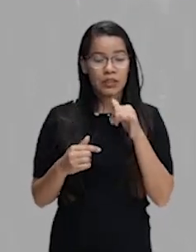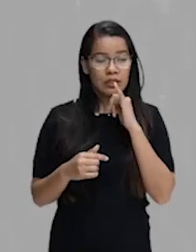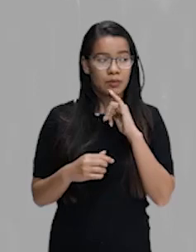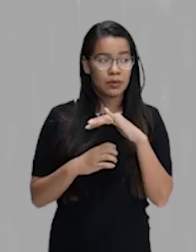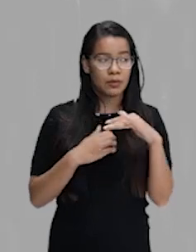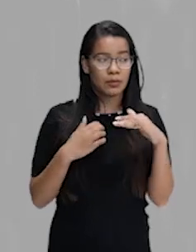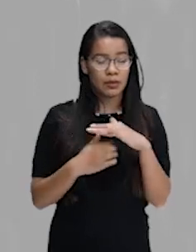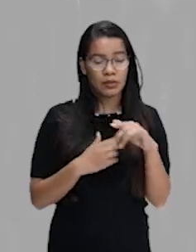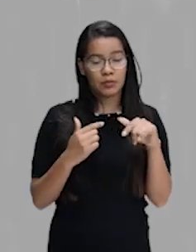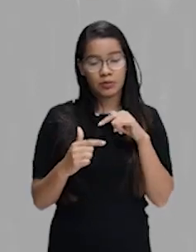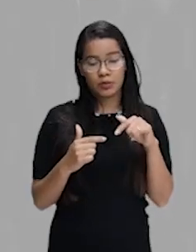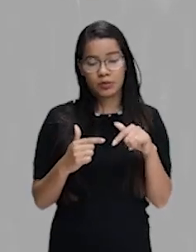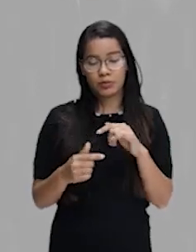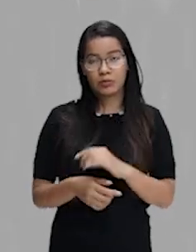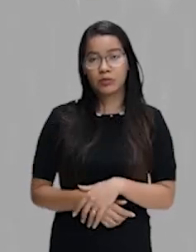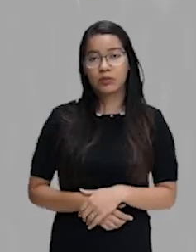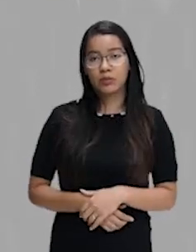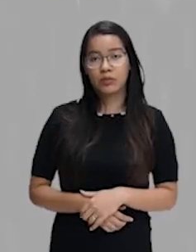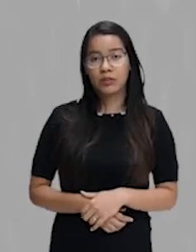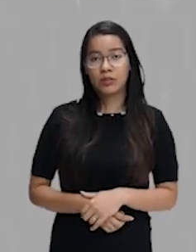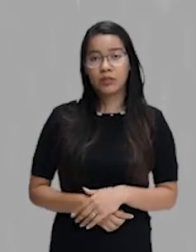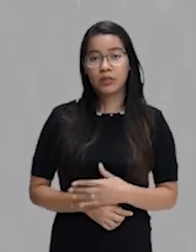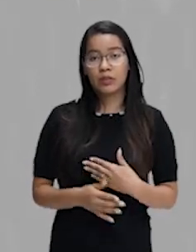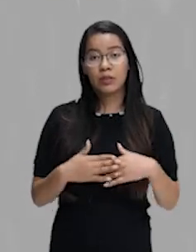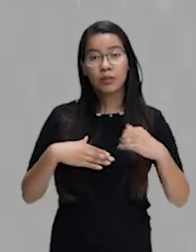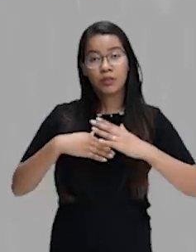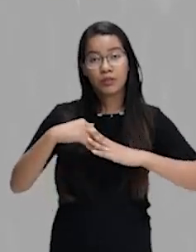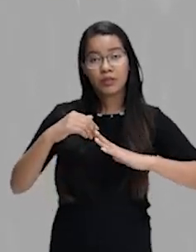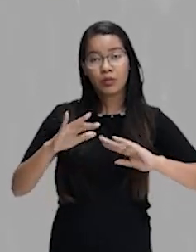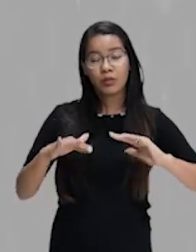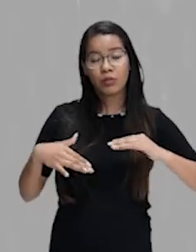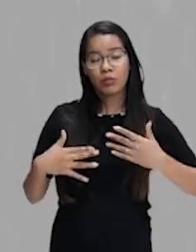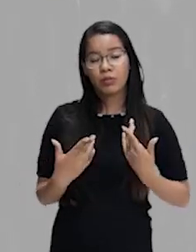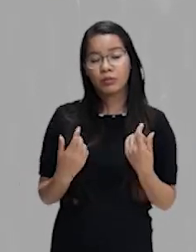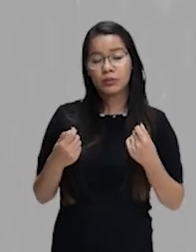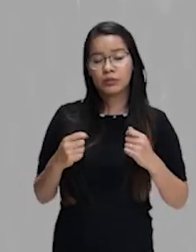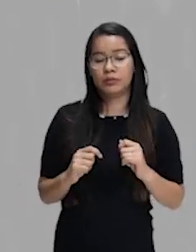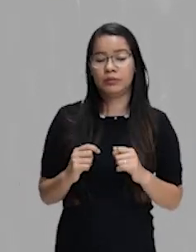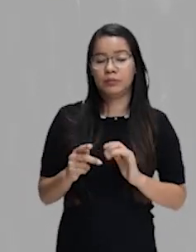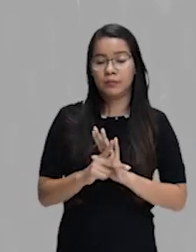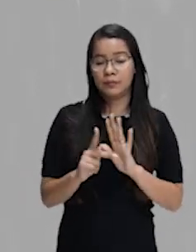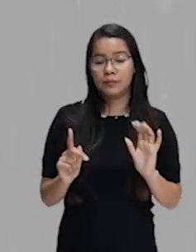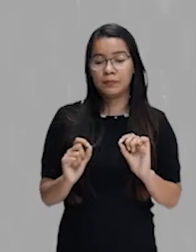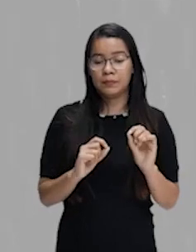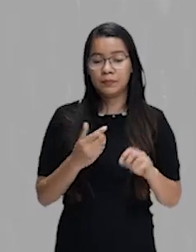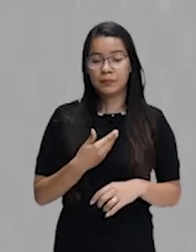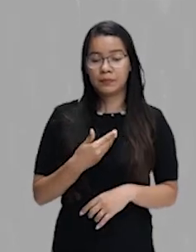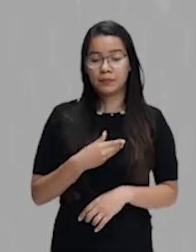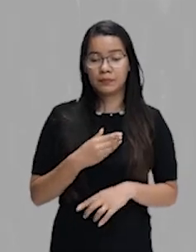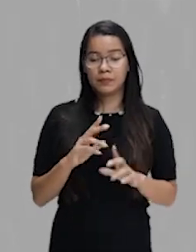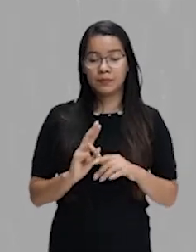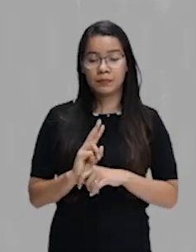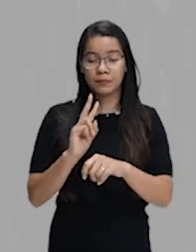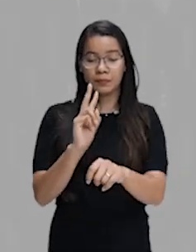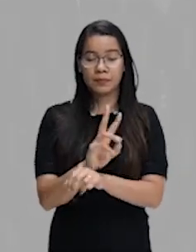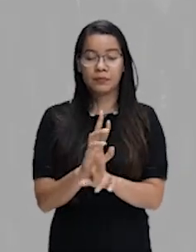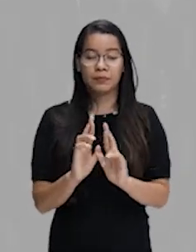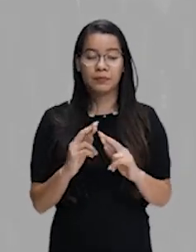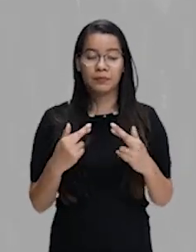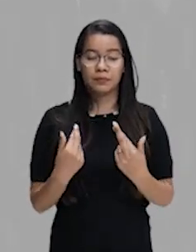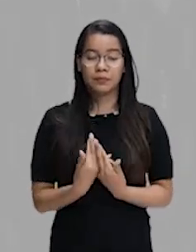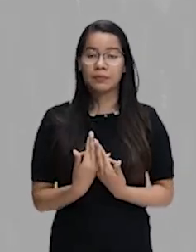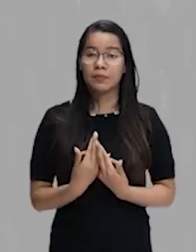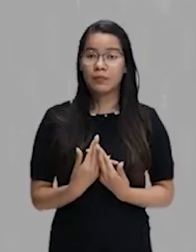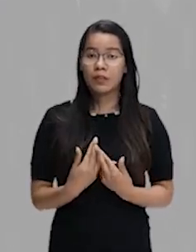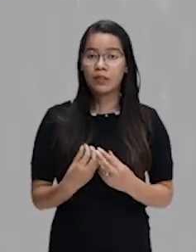como profissão. Beleza? Tal possibilidade permite que parceiros e clientes se reúnam, motivados pela